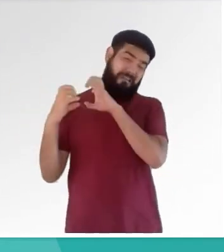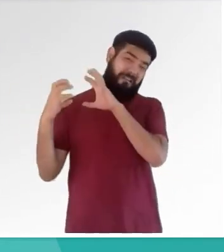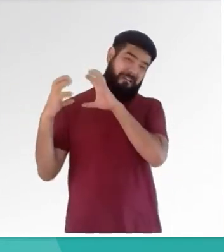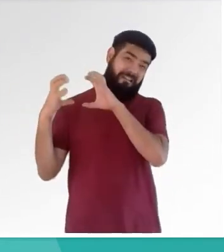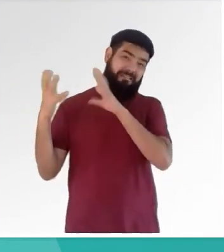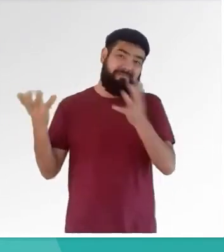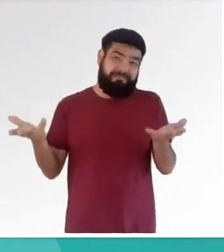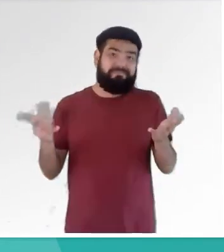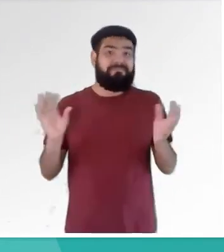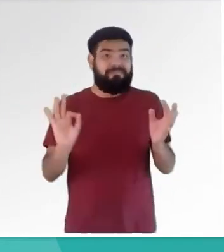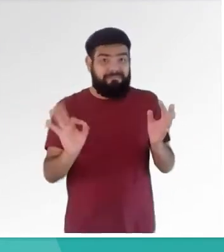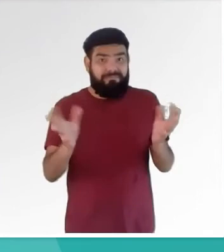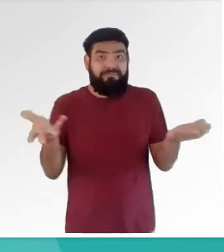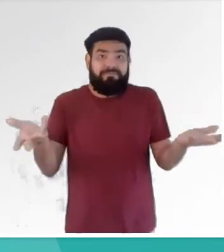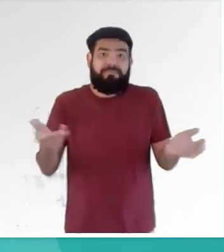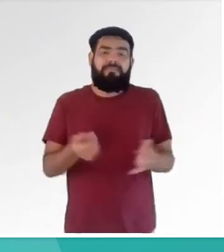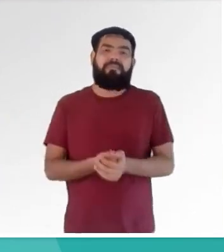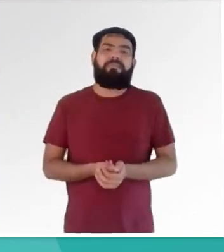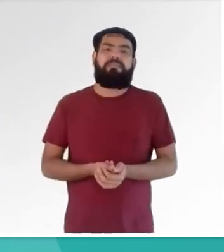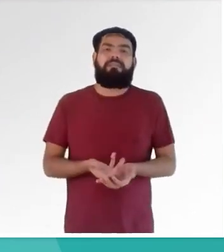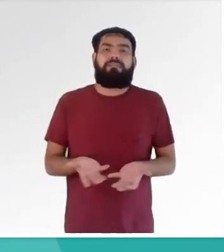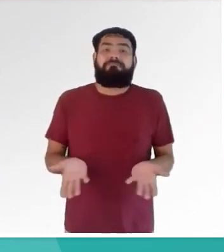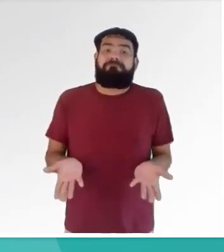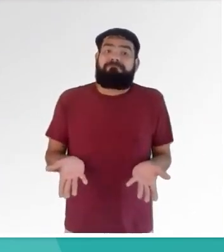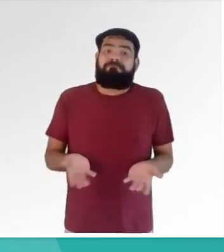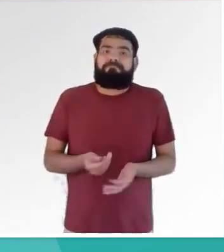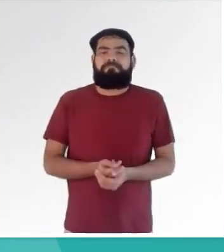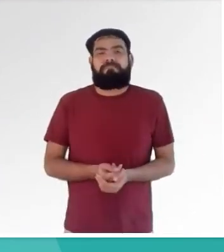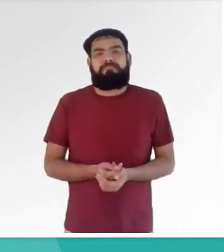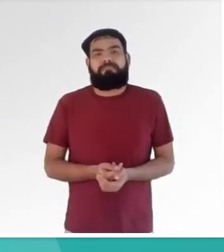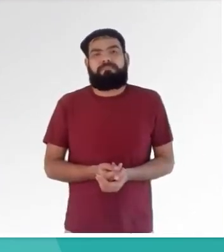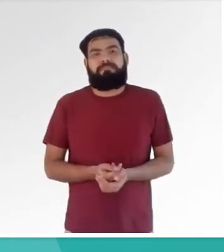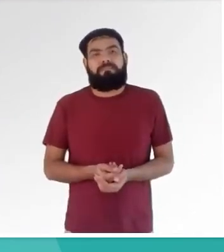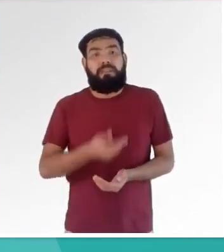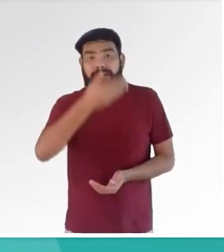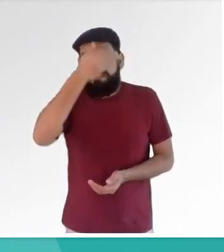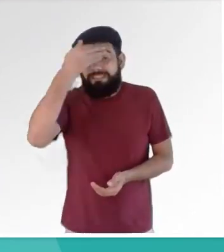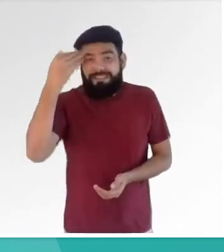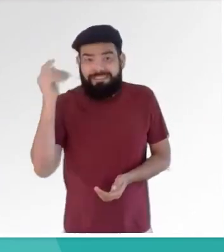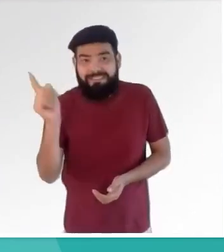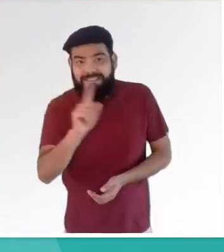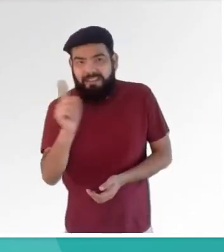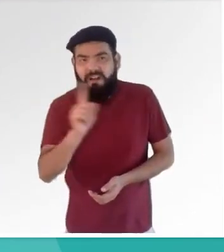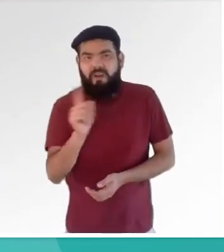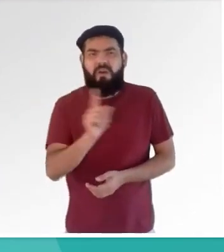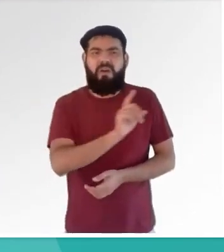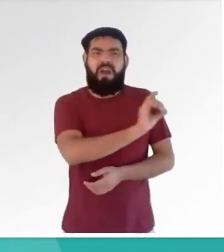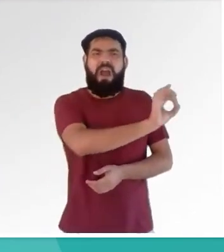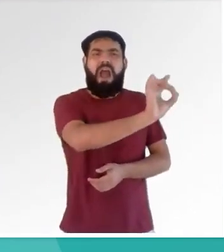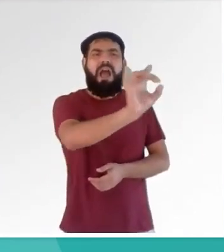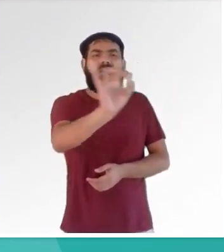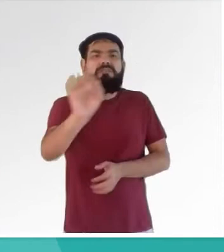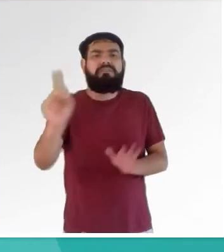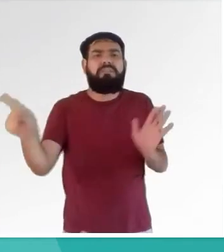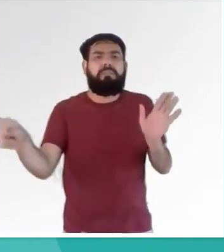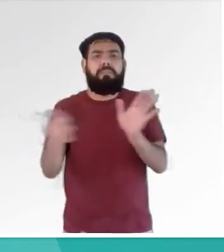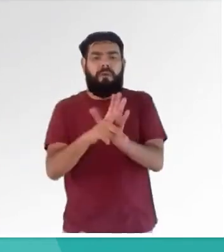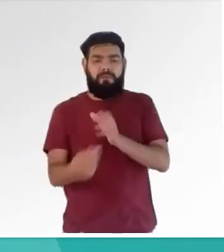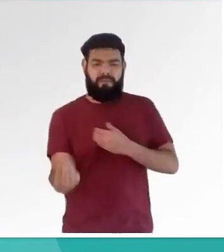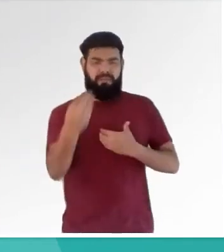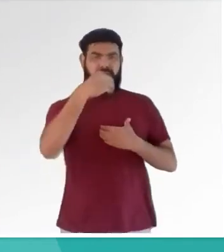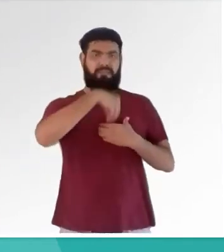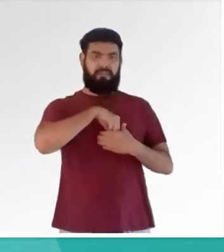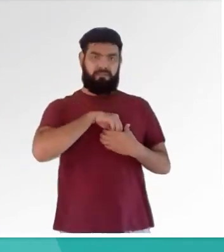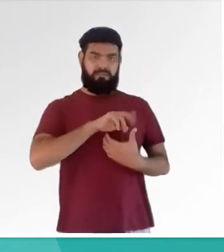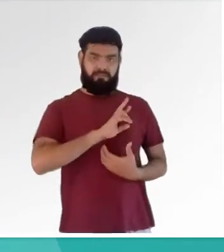isso? Então, nunca esqueçam. Quando você vê uma religião, se você vê